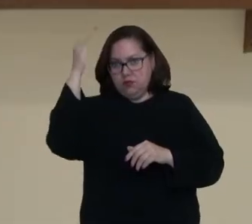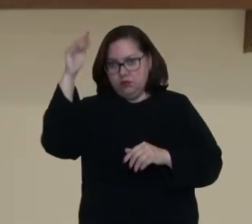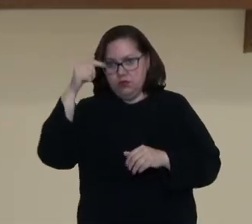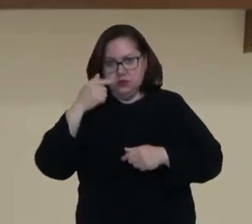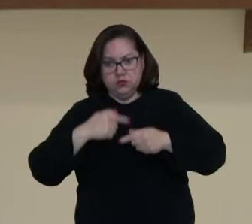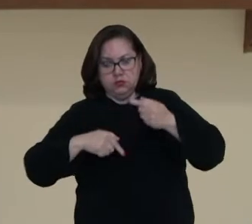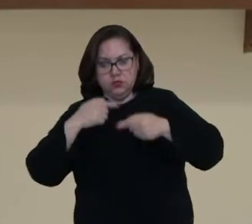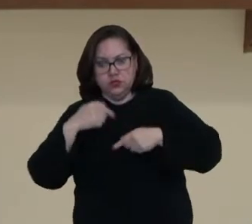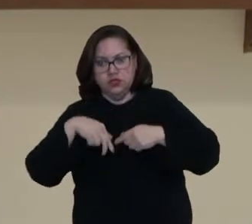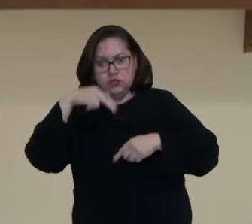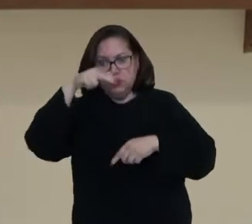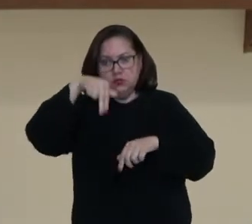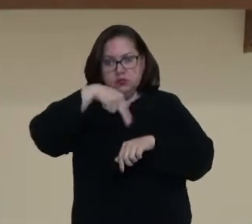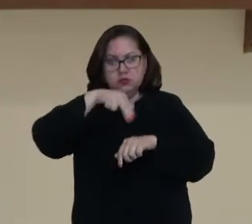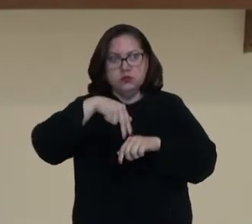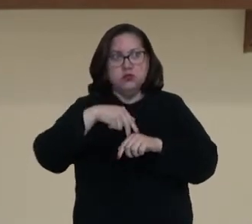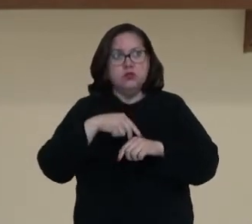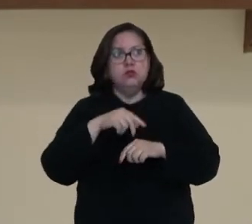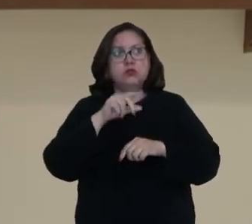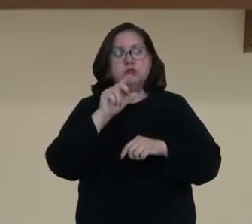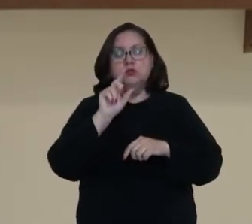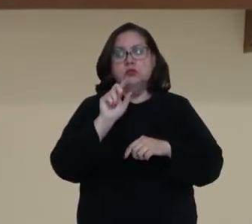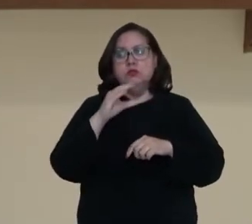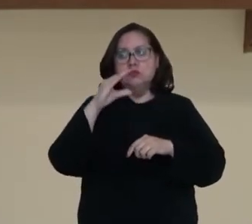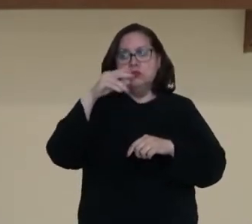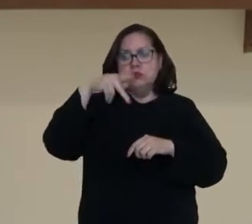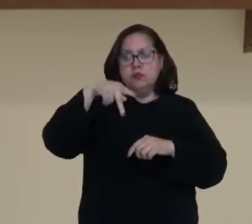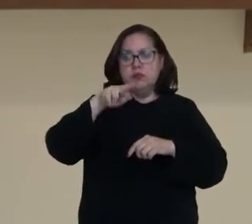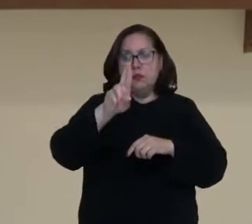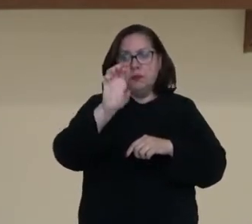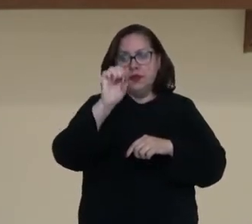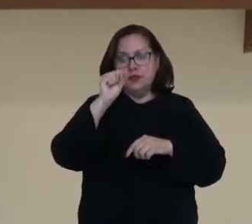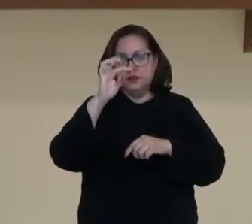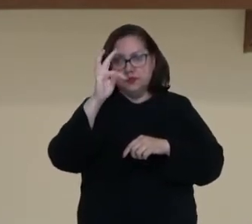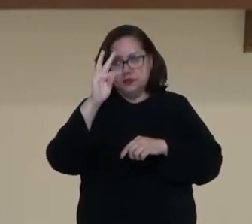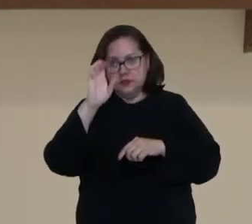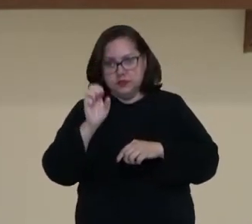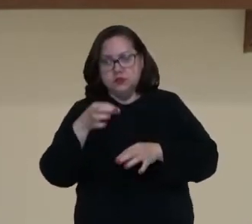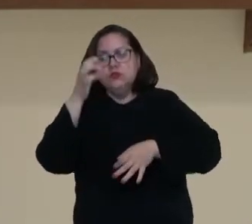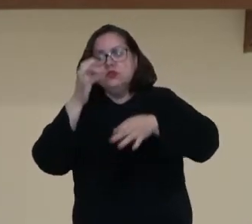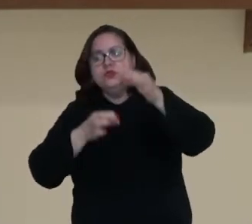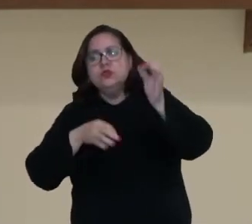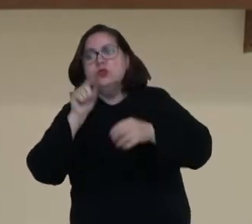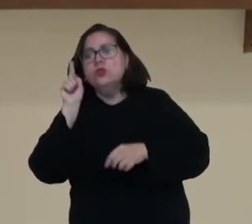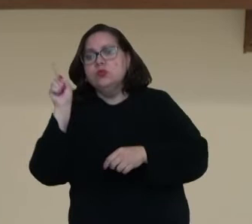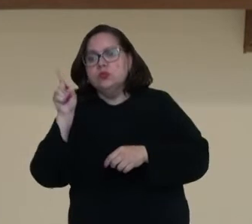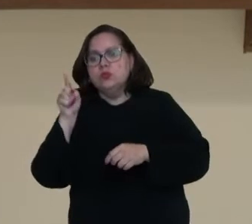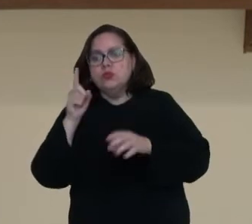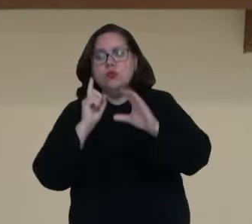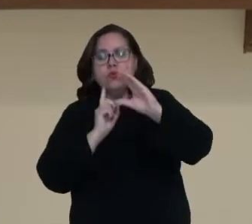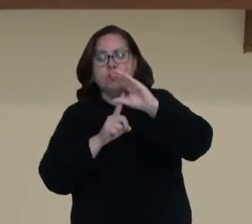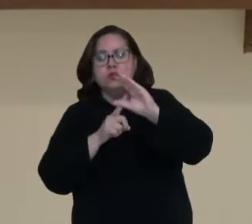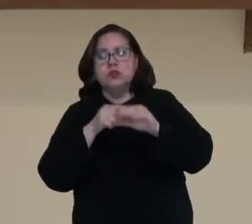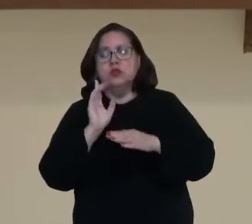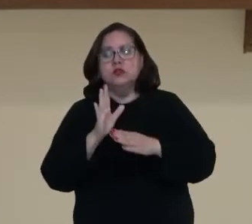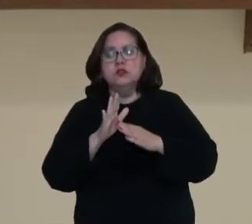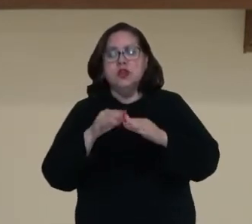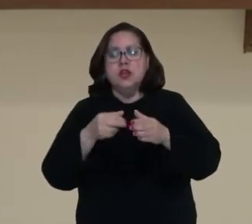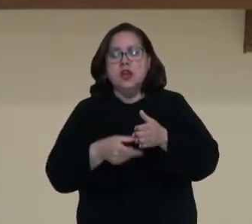política nacional, que era Luiz Carlos Prestes. A justificativa era de que o comunismo ele